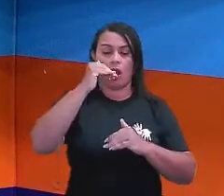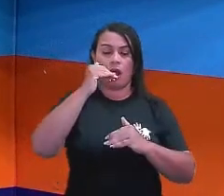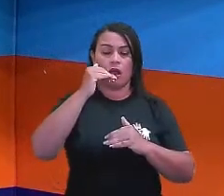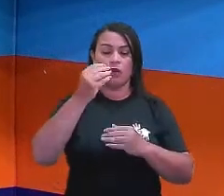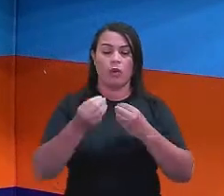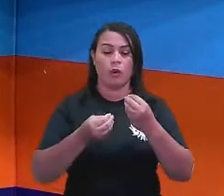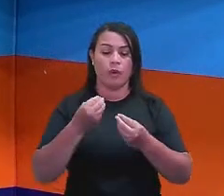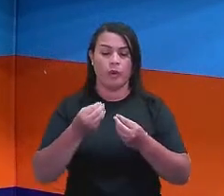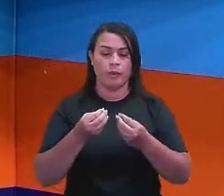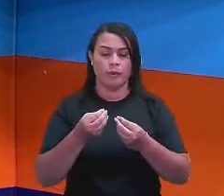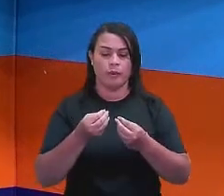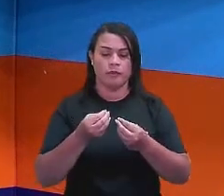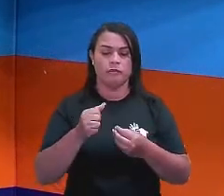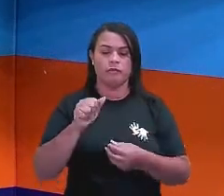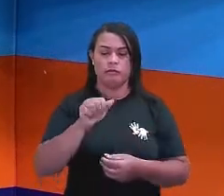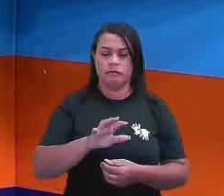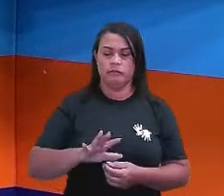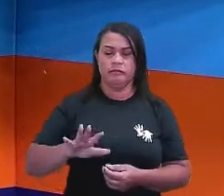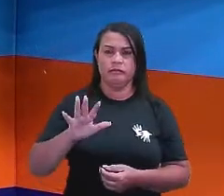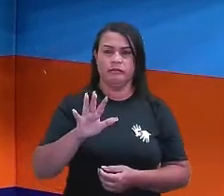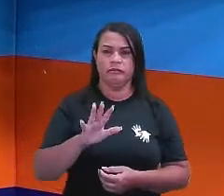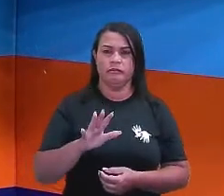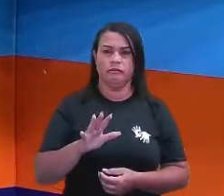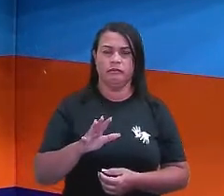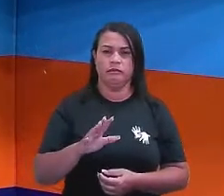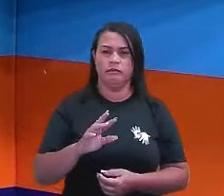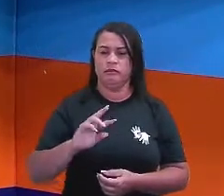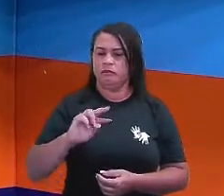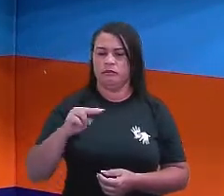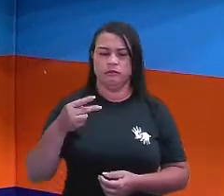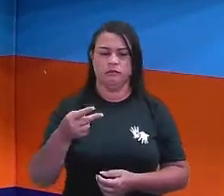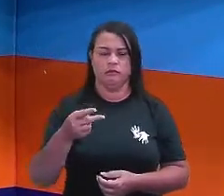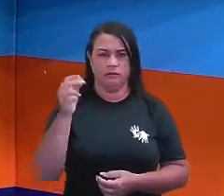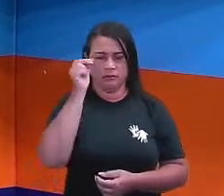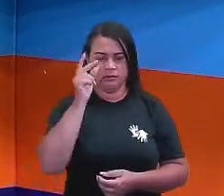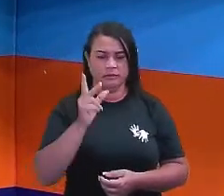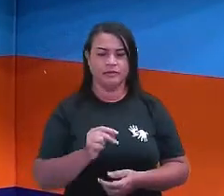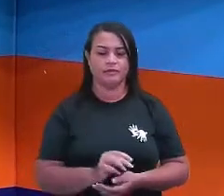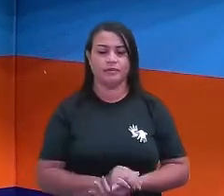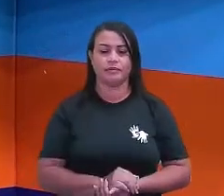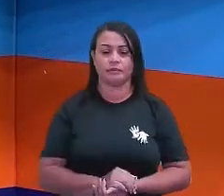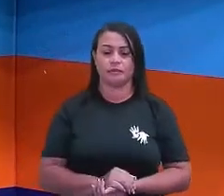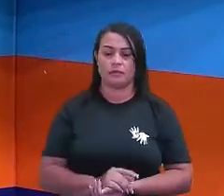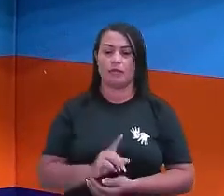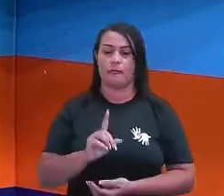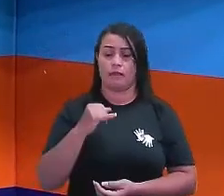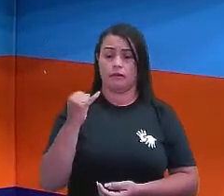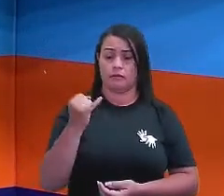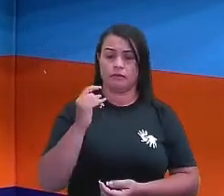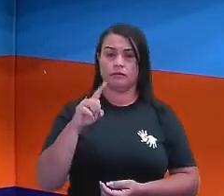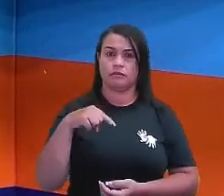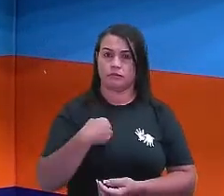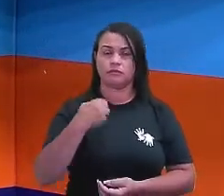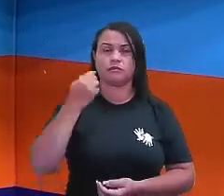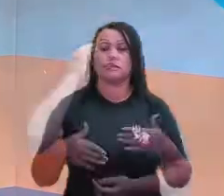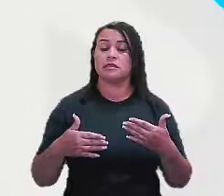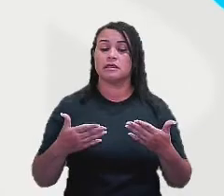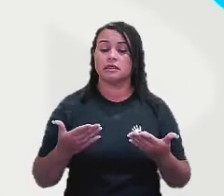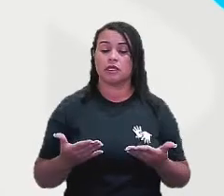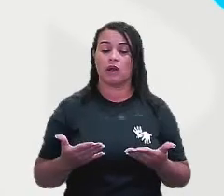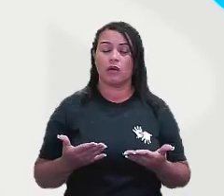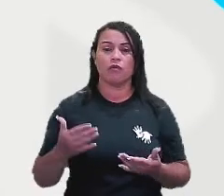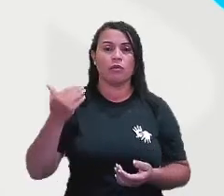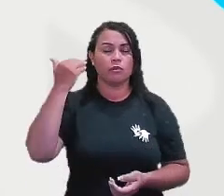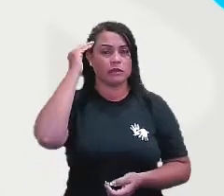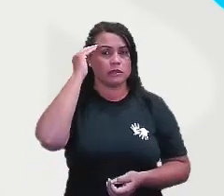menor, né, a área, ela não foi duplicada. Se liga nisso aí, tá? É importante para que a gente possa entender.